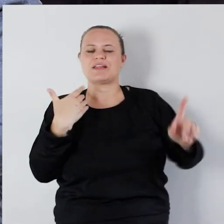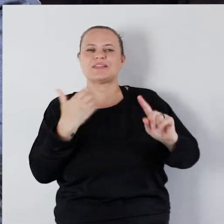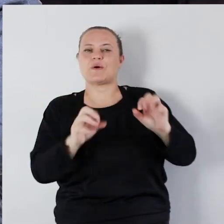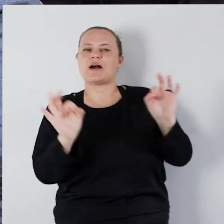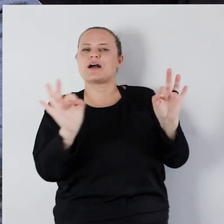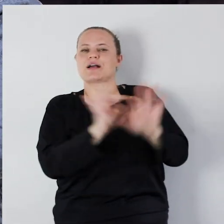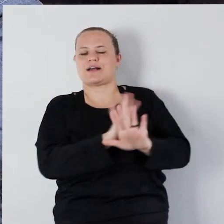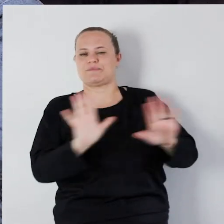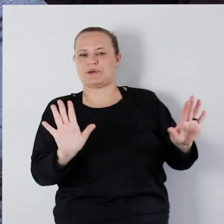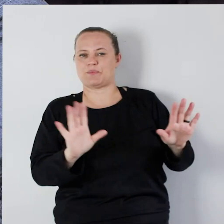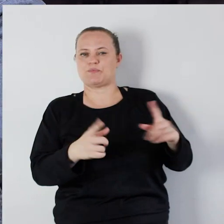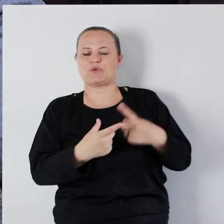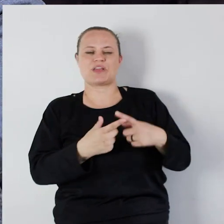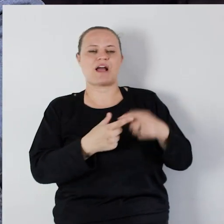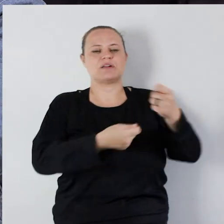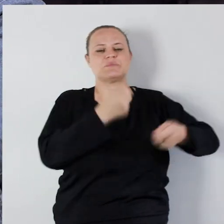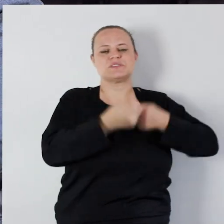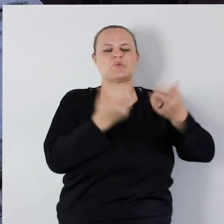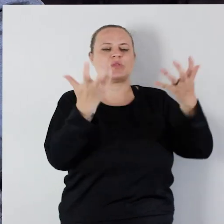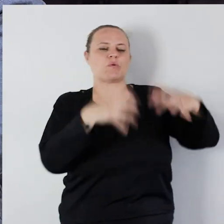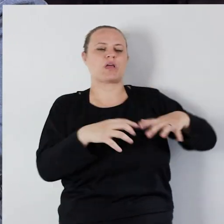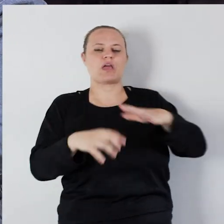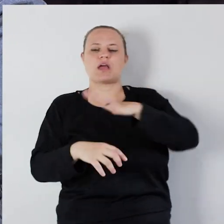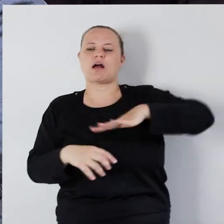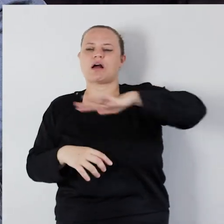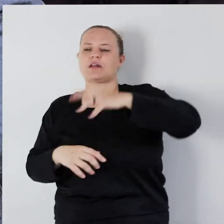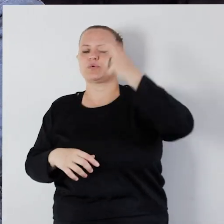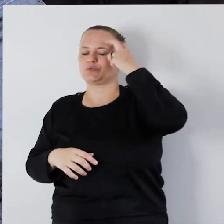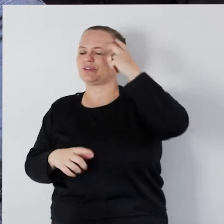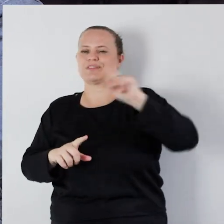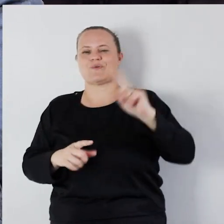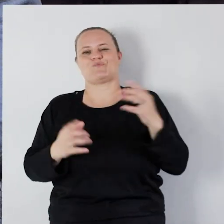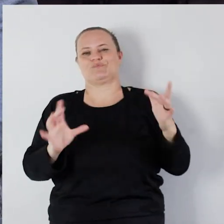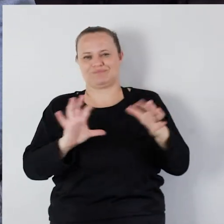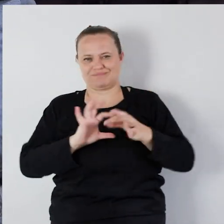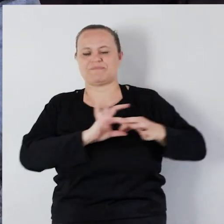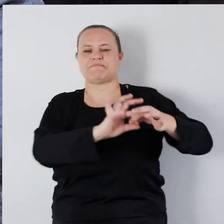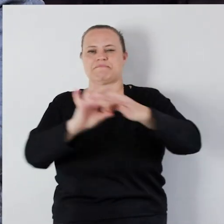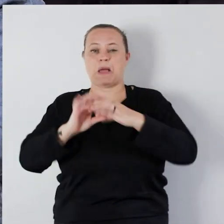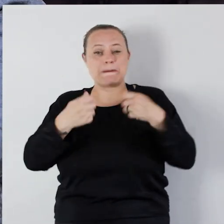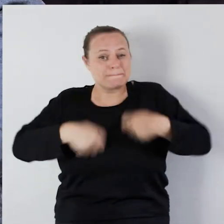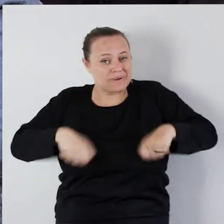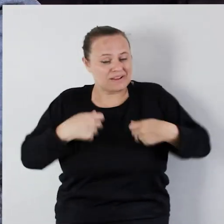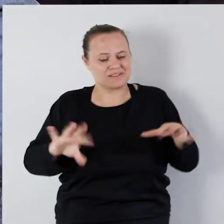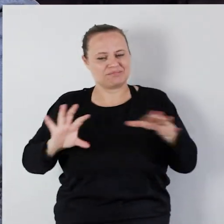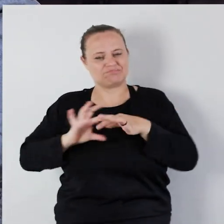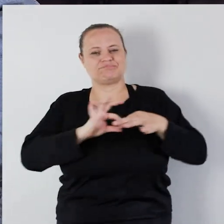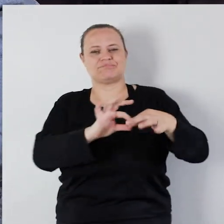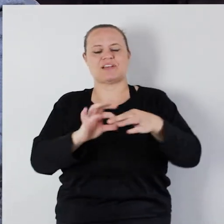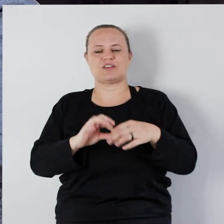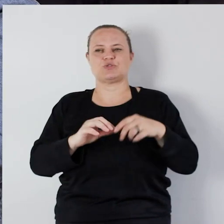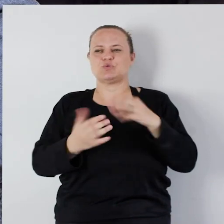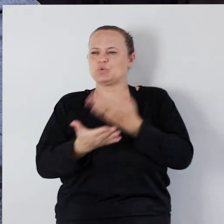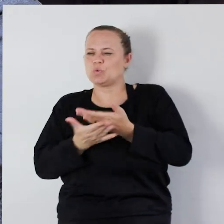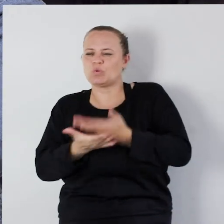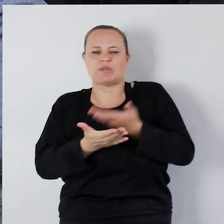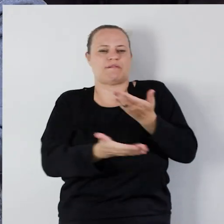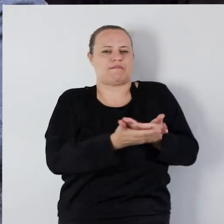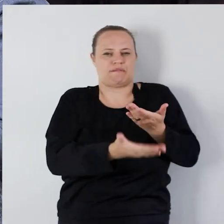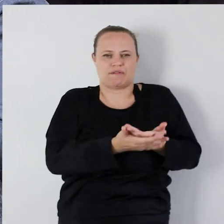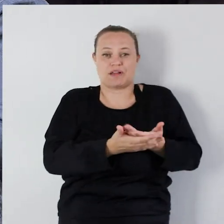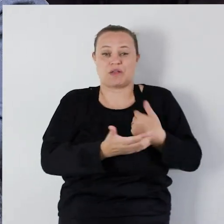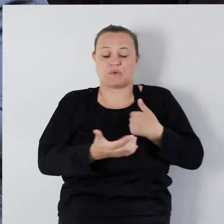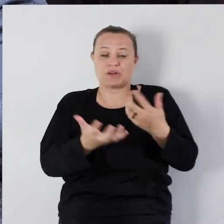administração, porque realmente acho que quebra também um preconceito nosso de que é da administração, não quer falar com a gente, né? E na